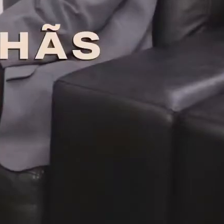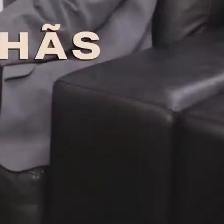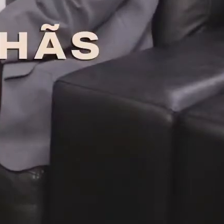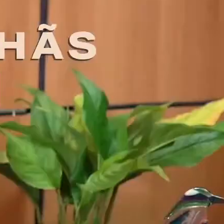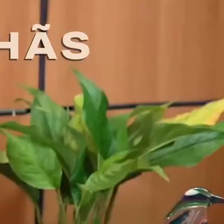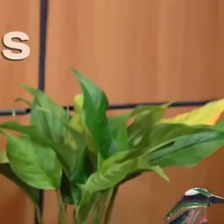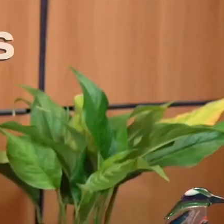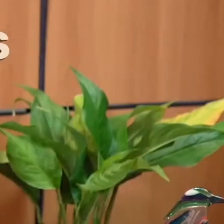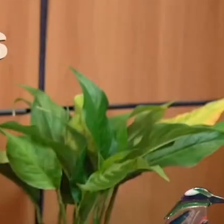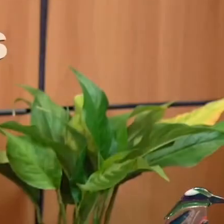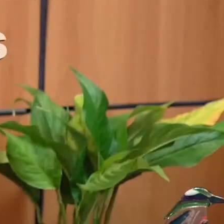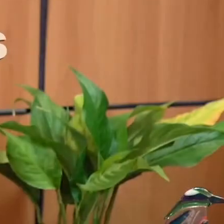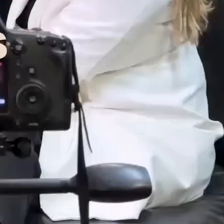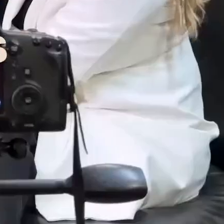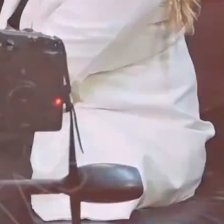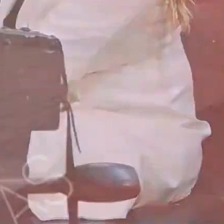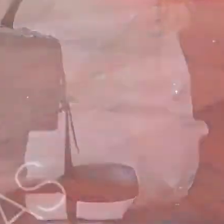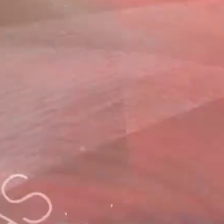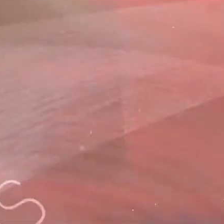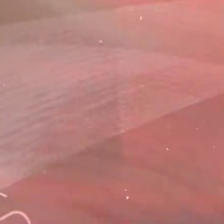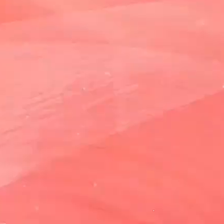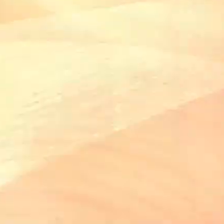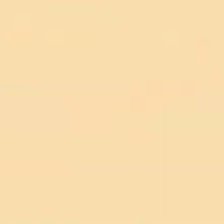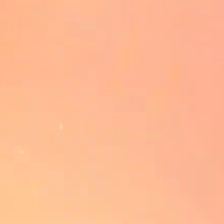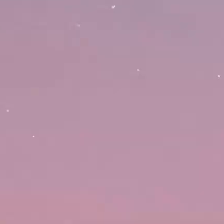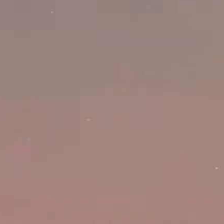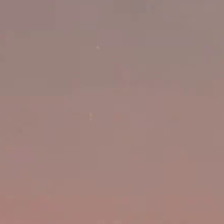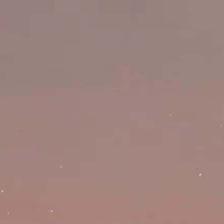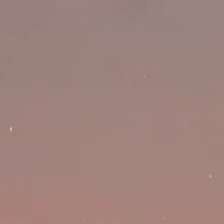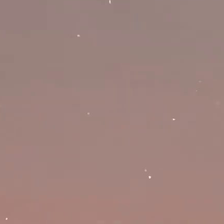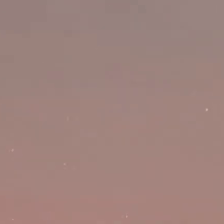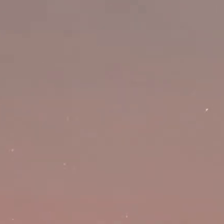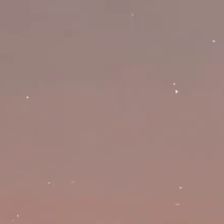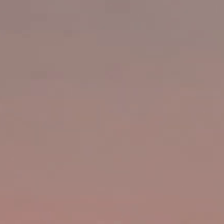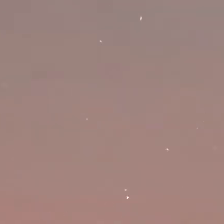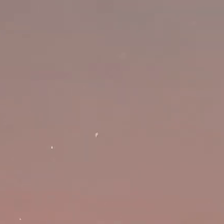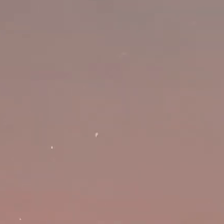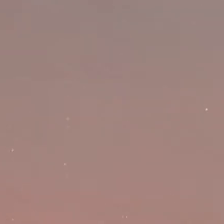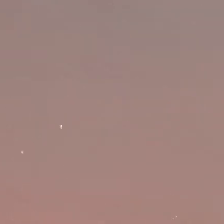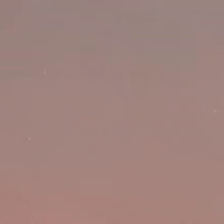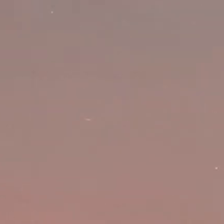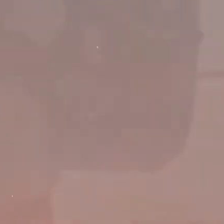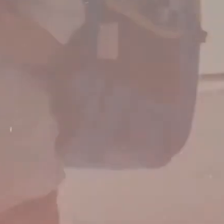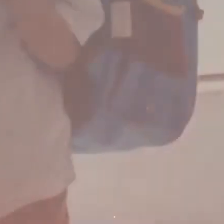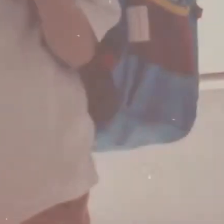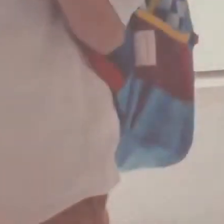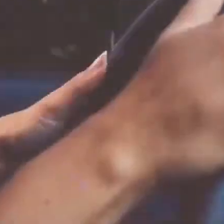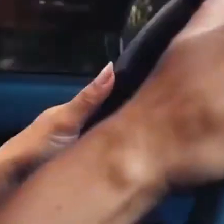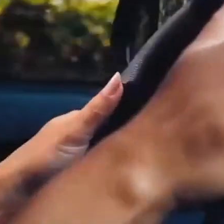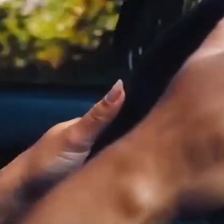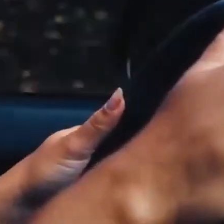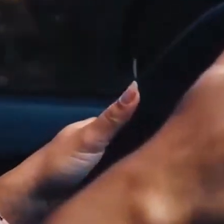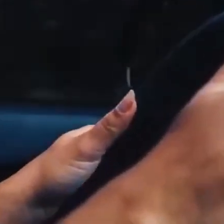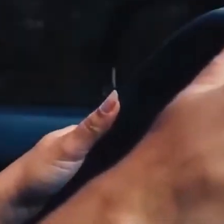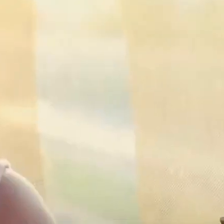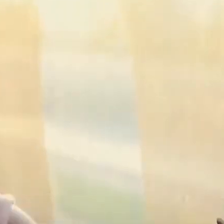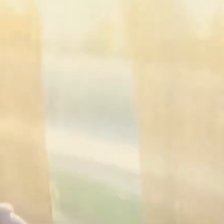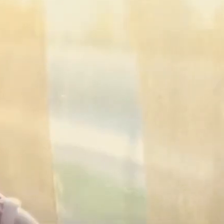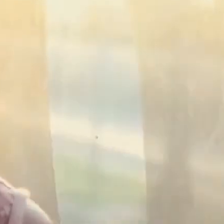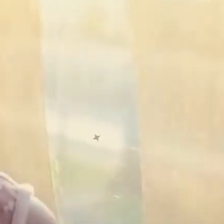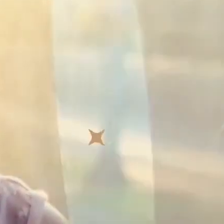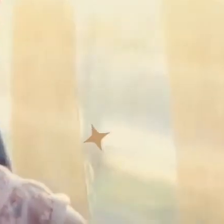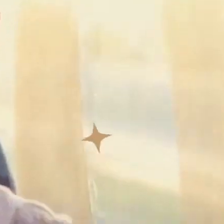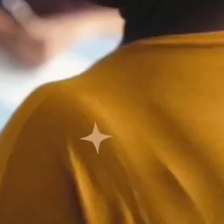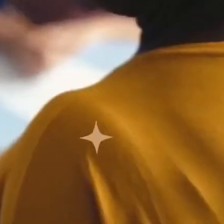Agora suas manhãs têm mais informação com o Café PT. Os assuntos mais importantes para o dia a dia